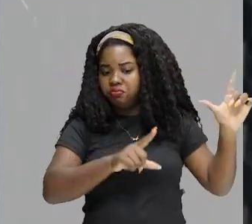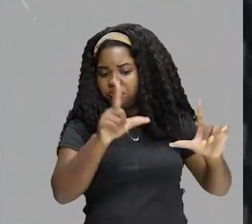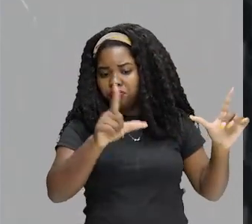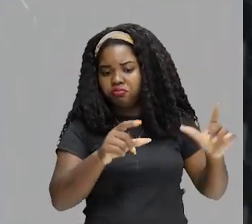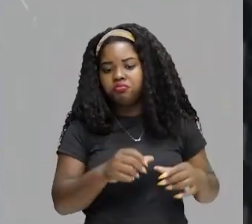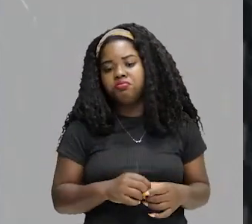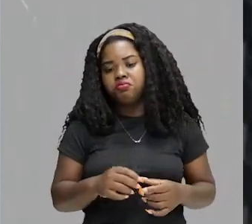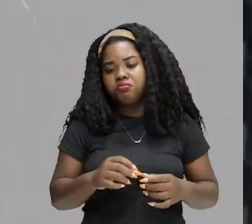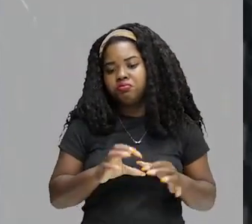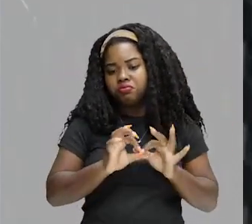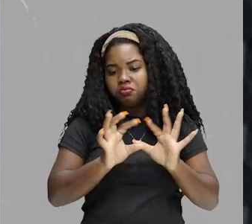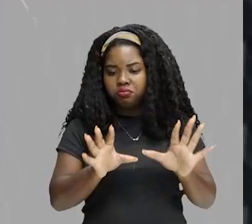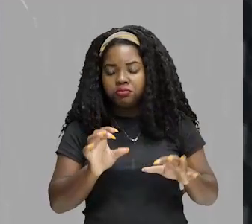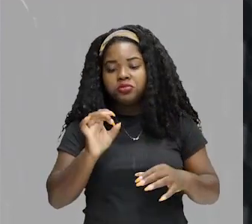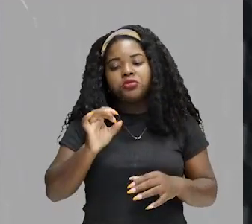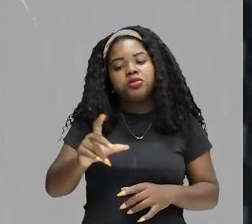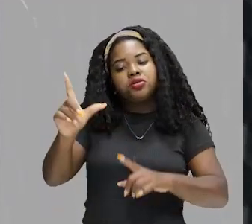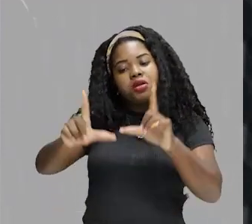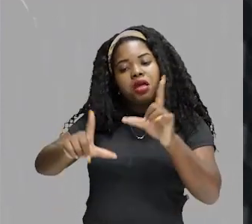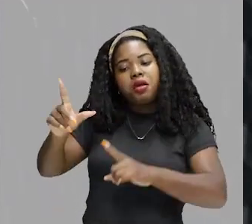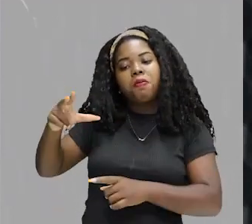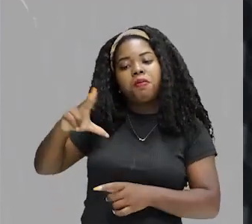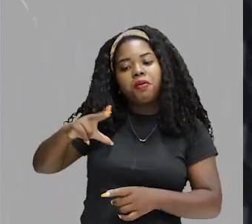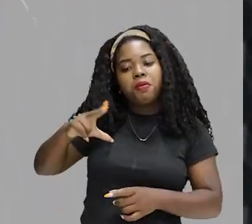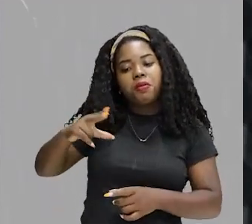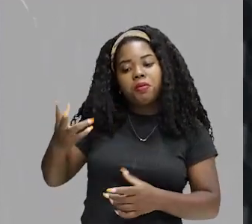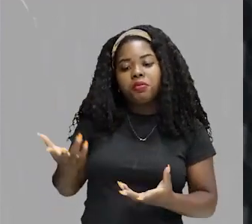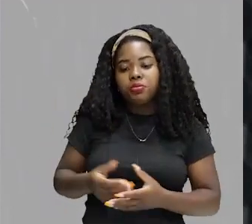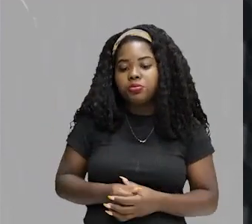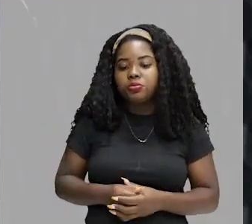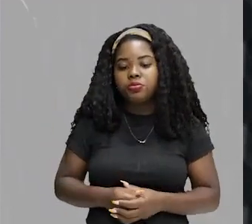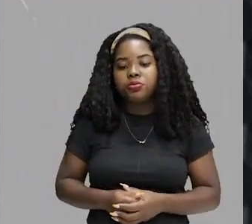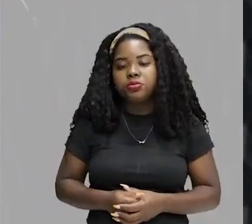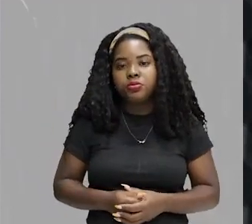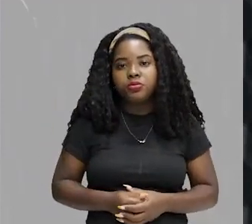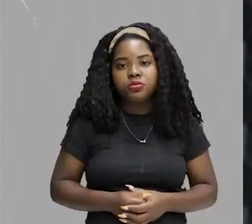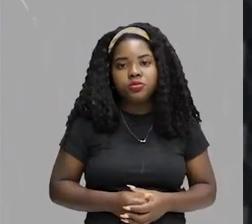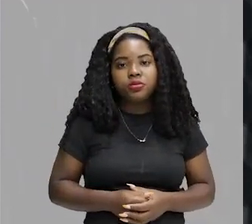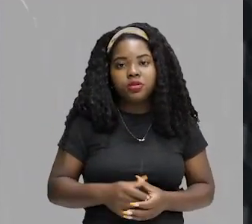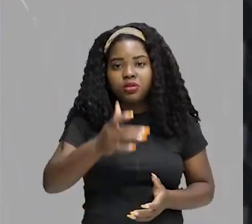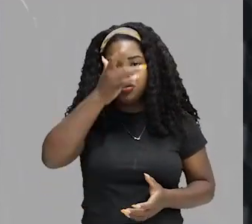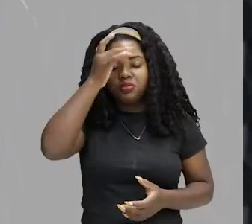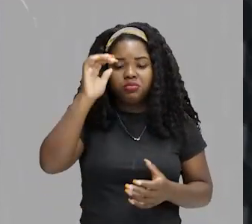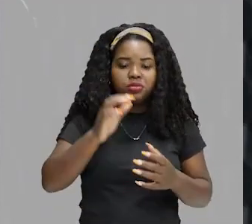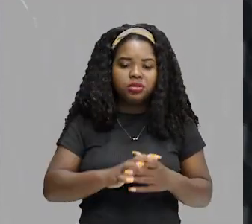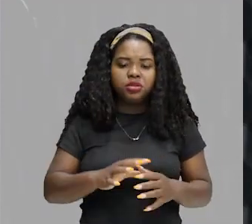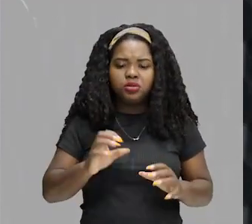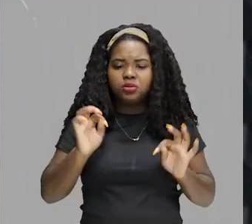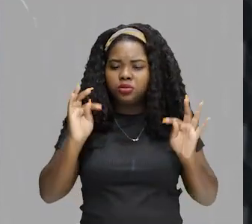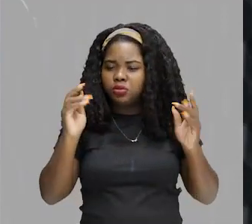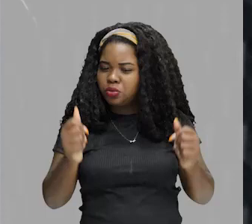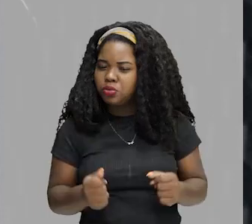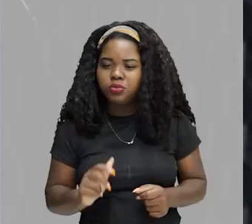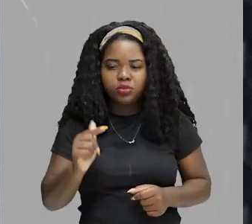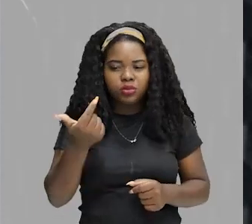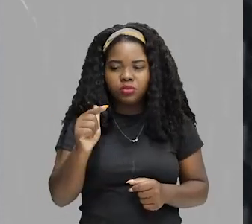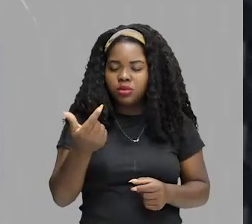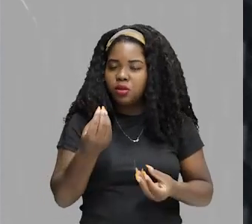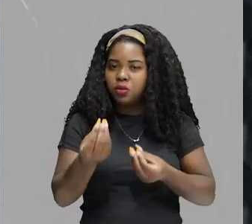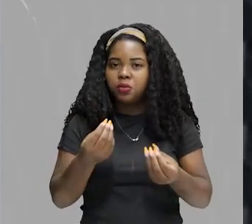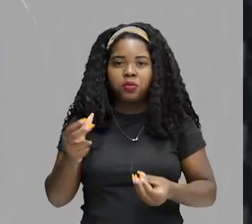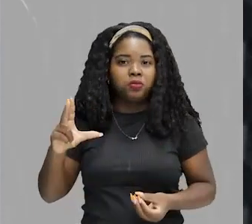TV aberta, somente nos canais fechados, que nem todo mundo tem acesso aos canais fechados,